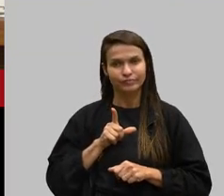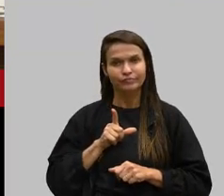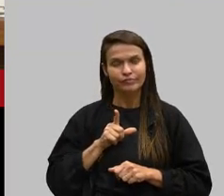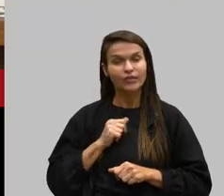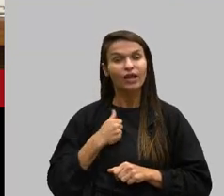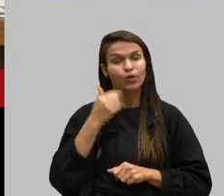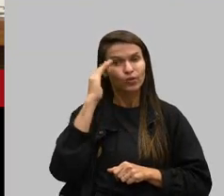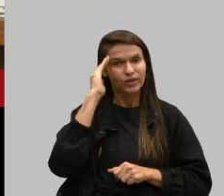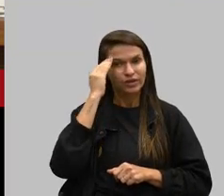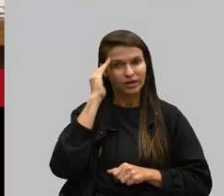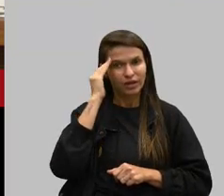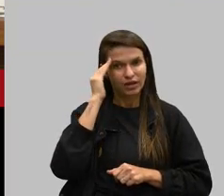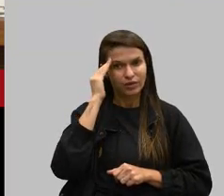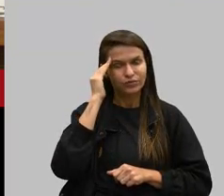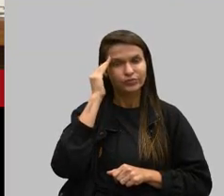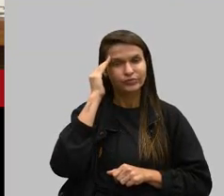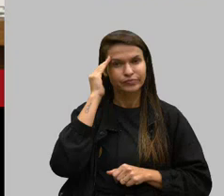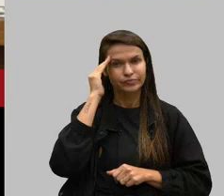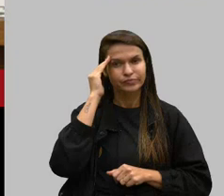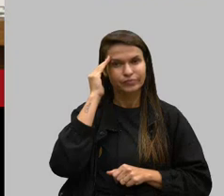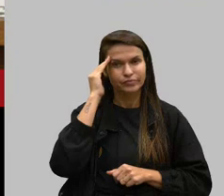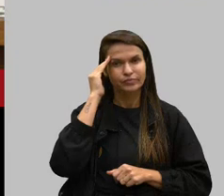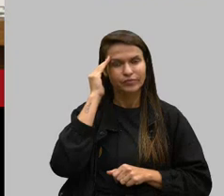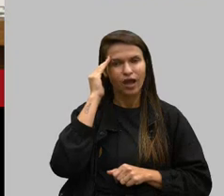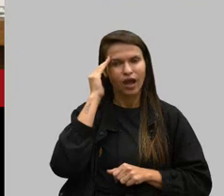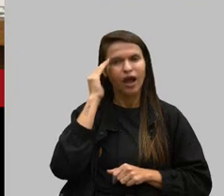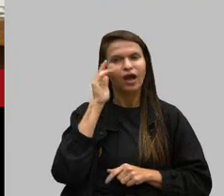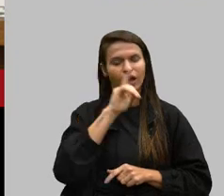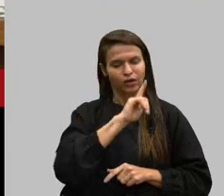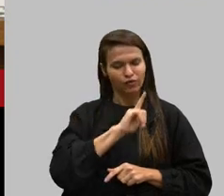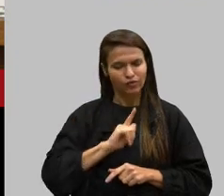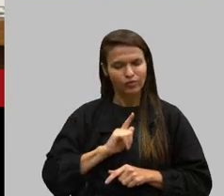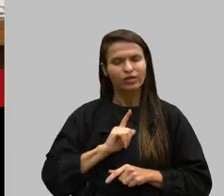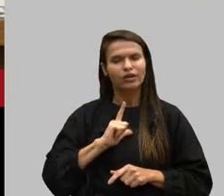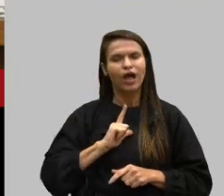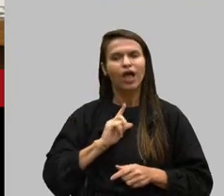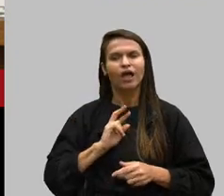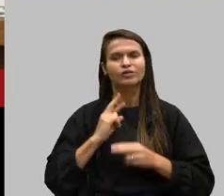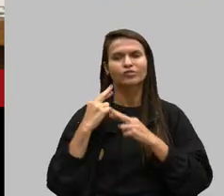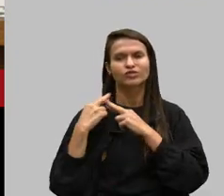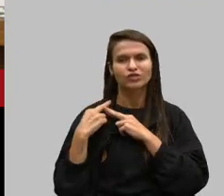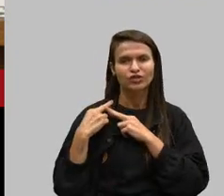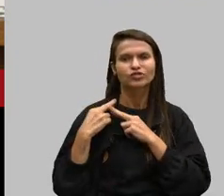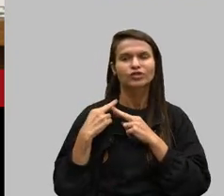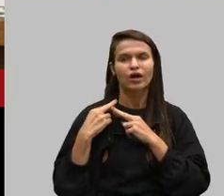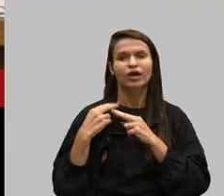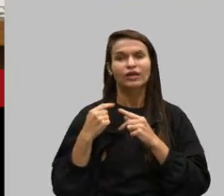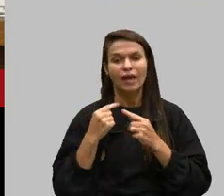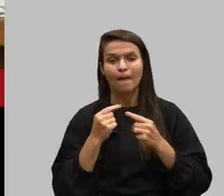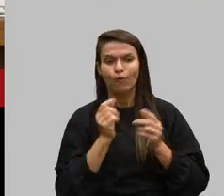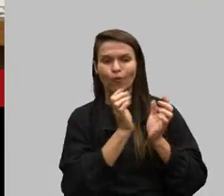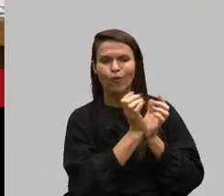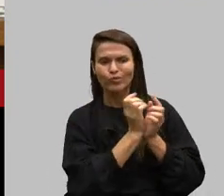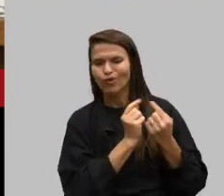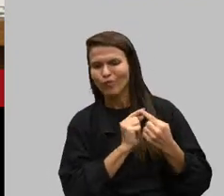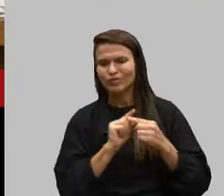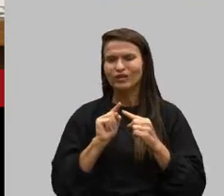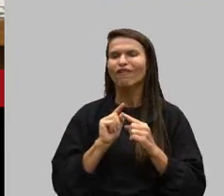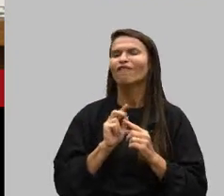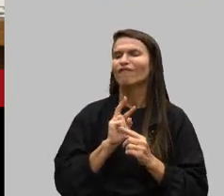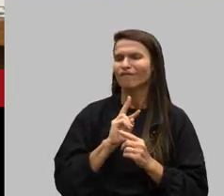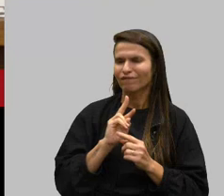entendo eh quem é governo governa quem é oposição vai criticar sempre foi assim e não será